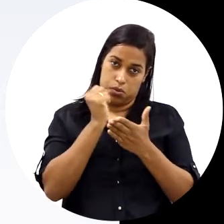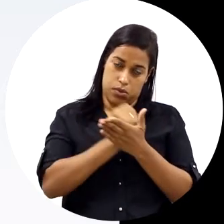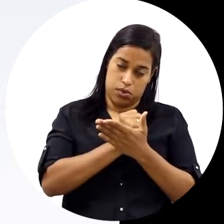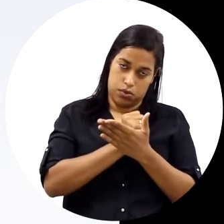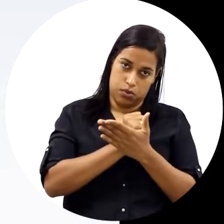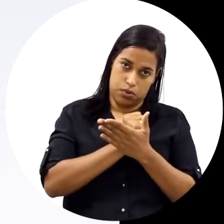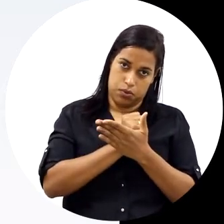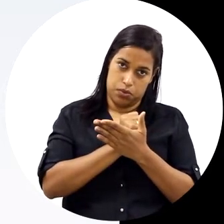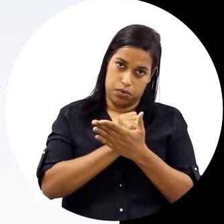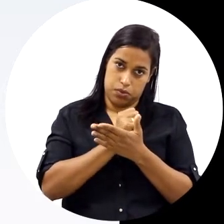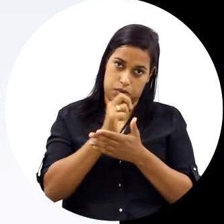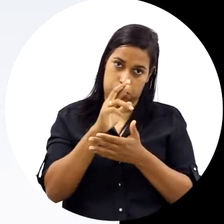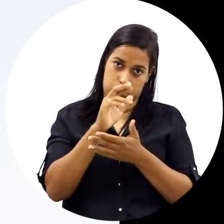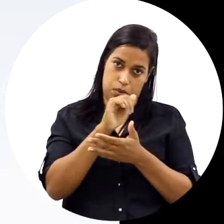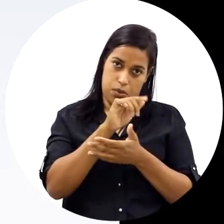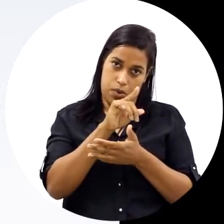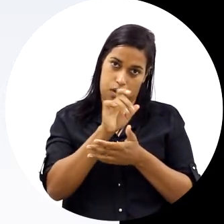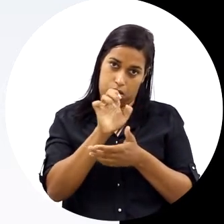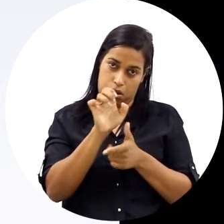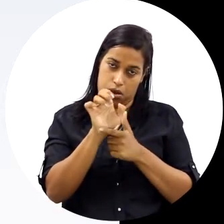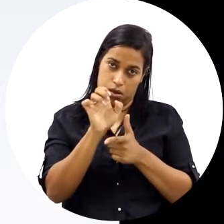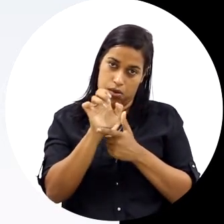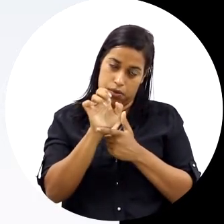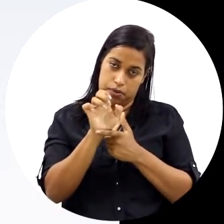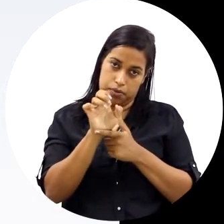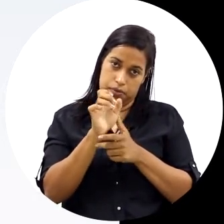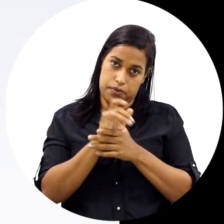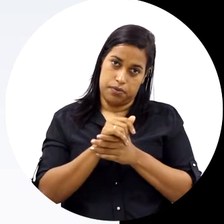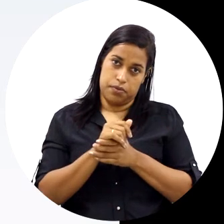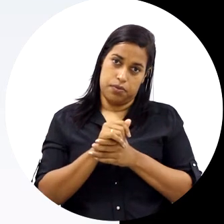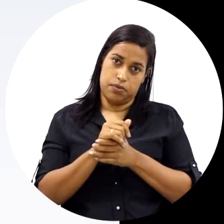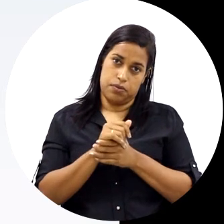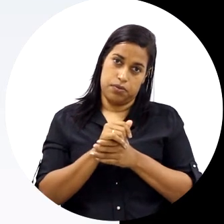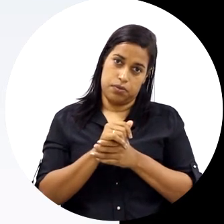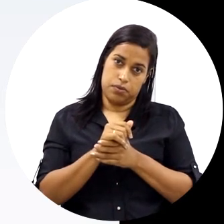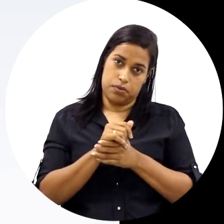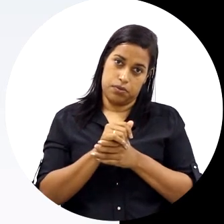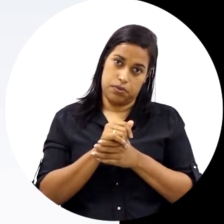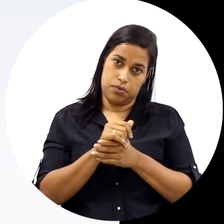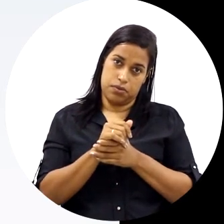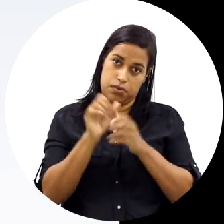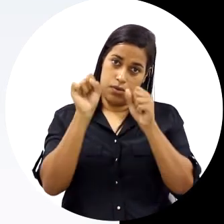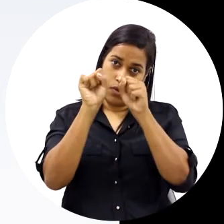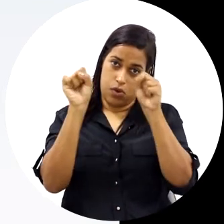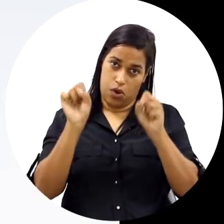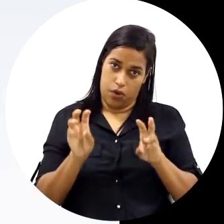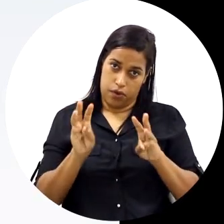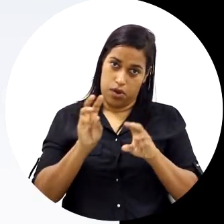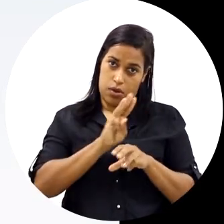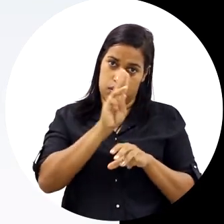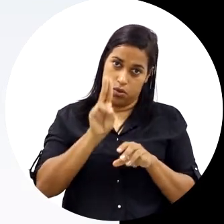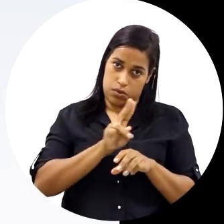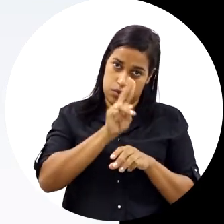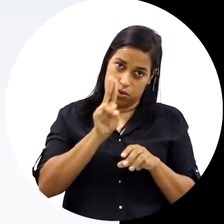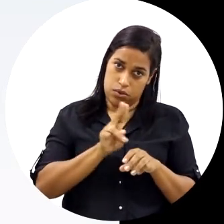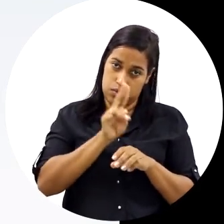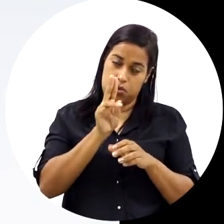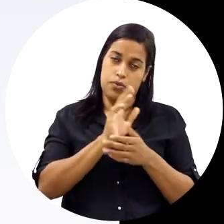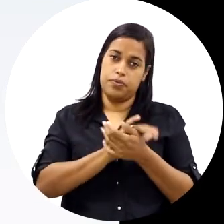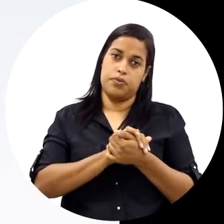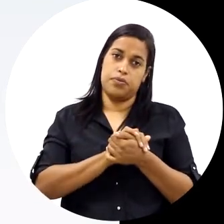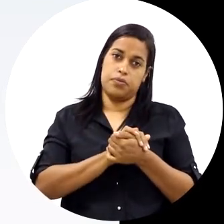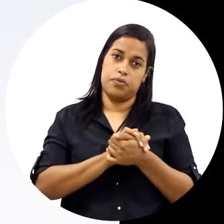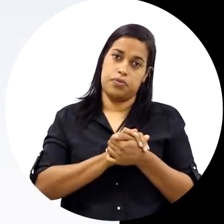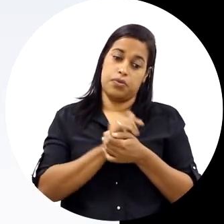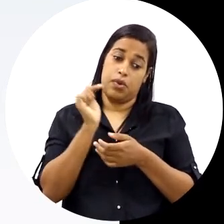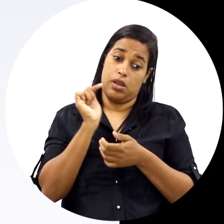documento no Writer, que é o software que a gente está utilizando.